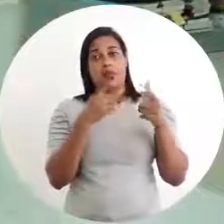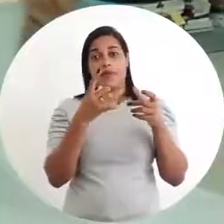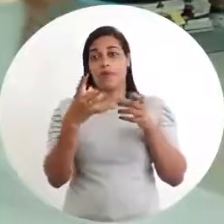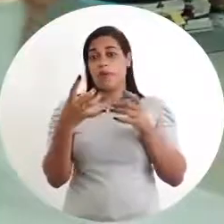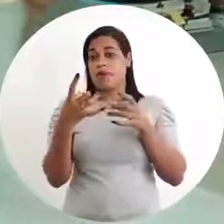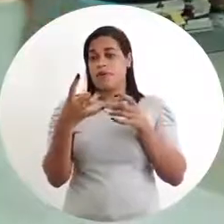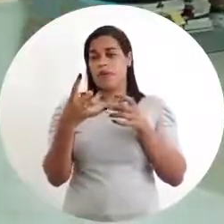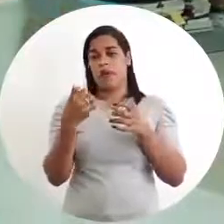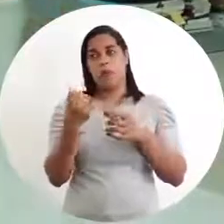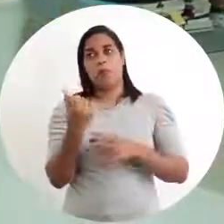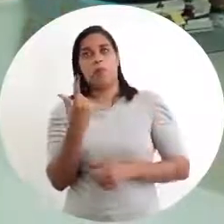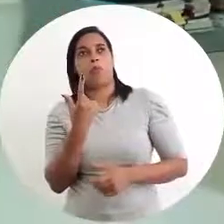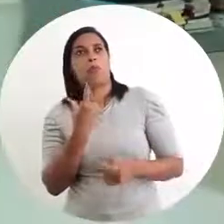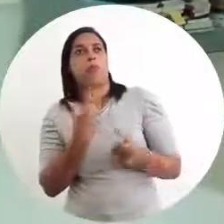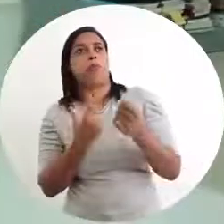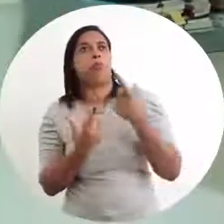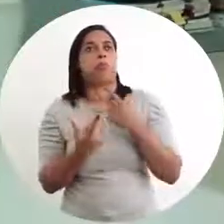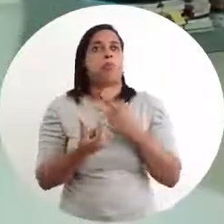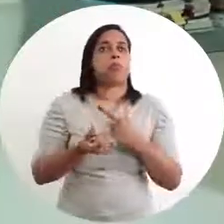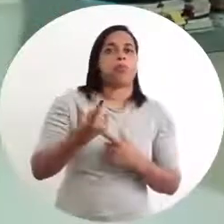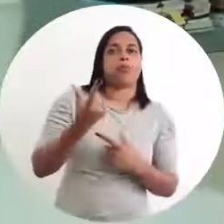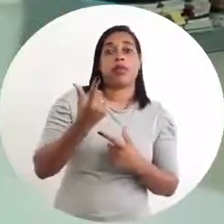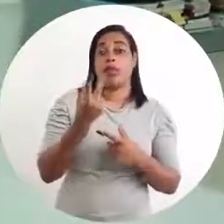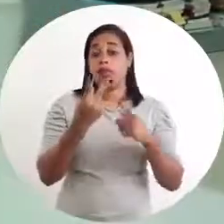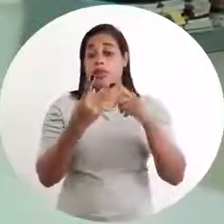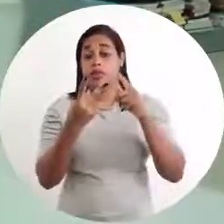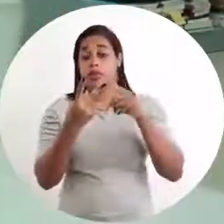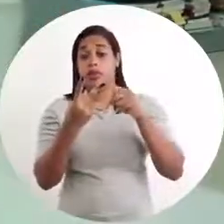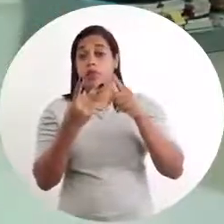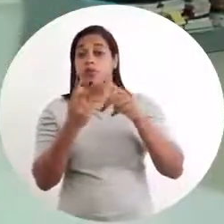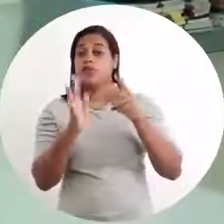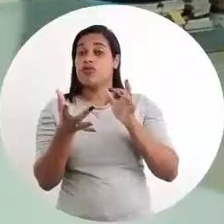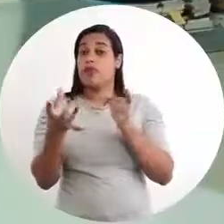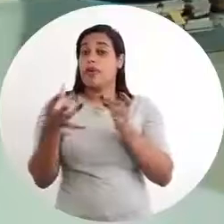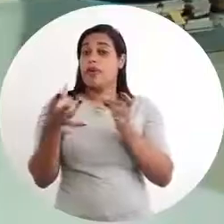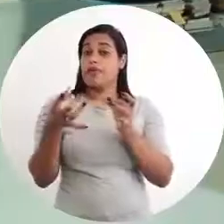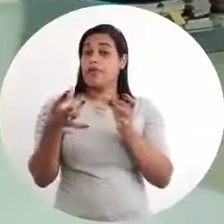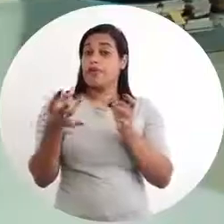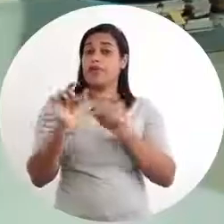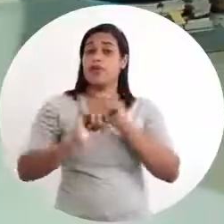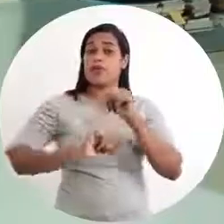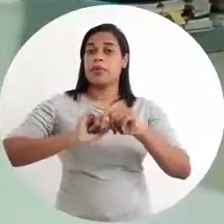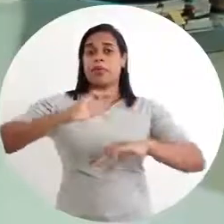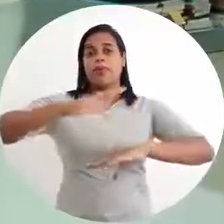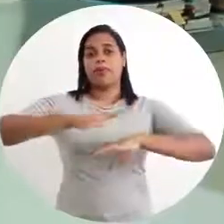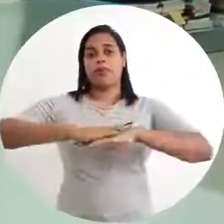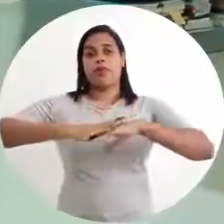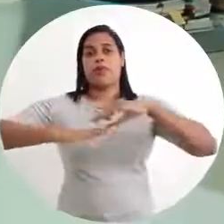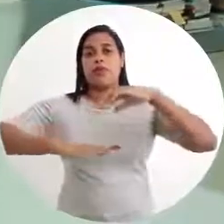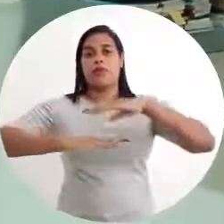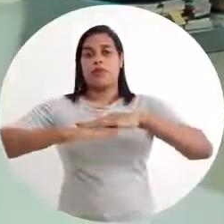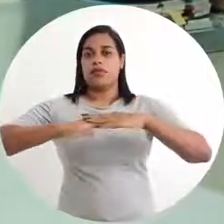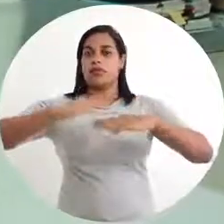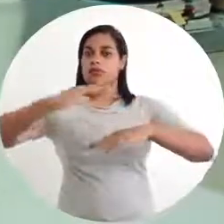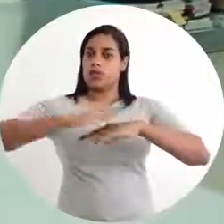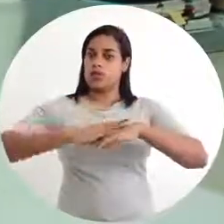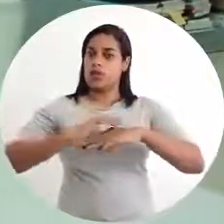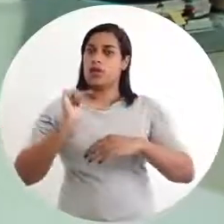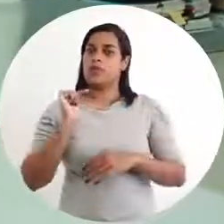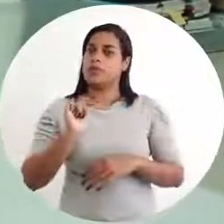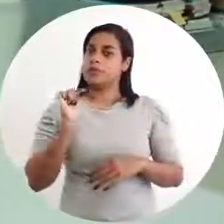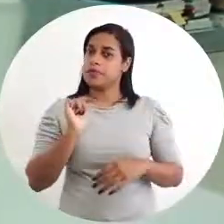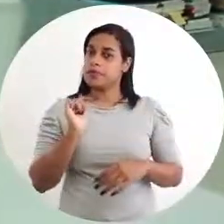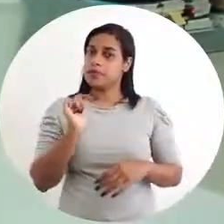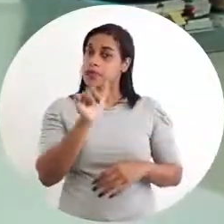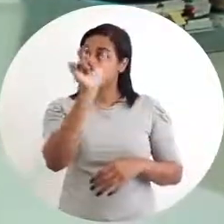venda esporádica e na segunda já houve uma venda com caráter profissional. Então,